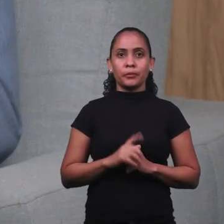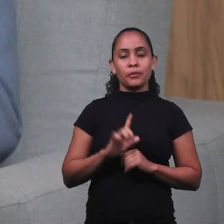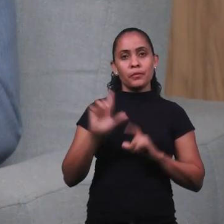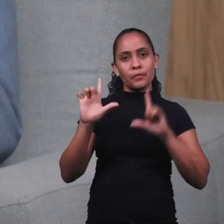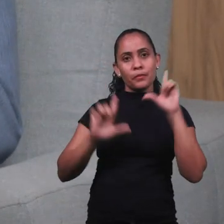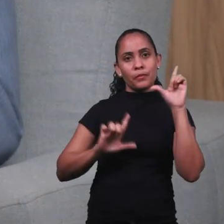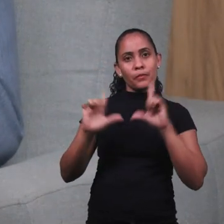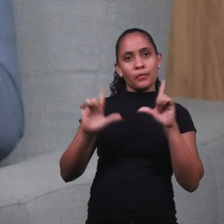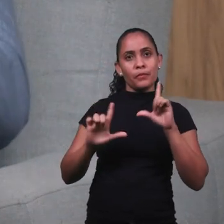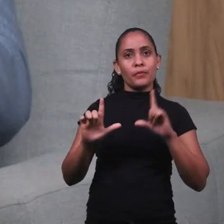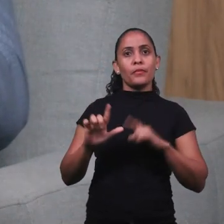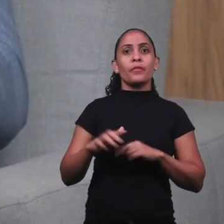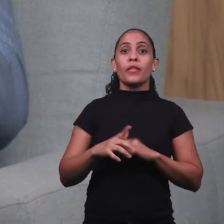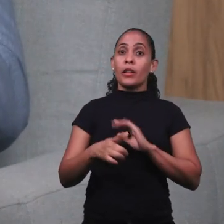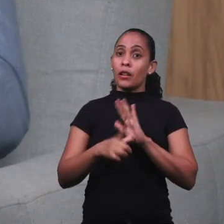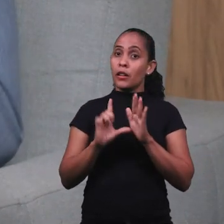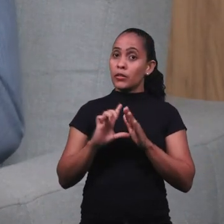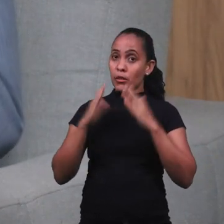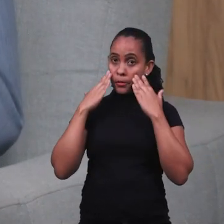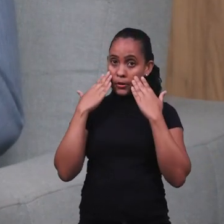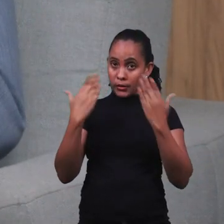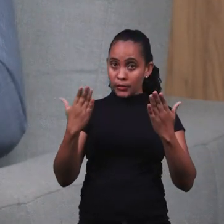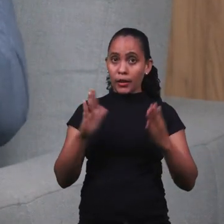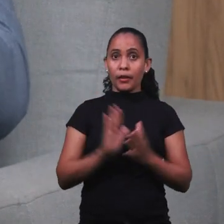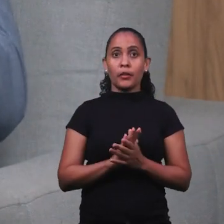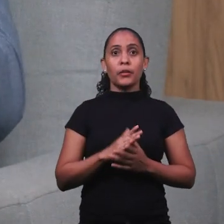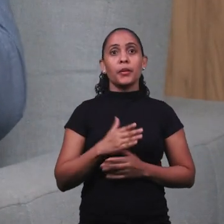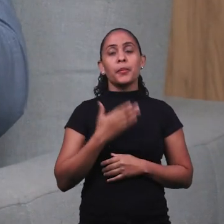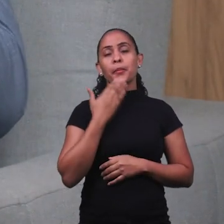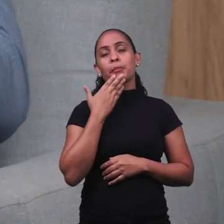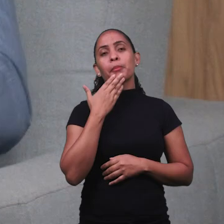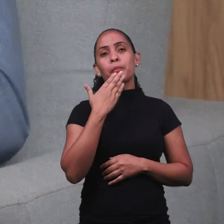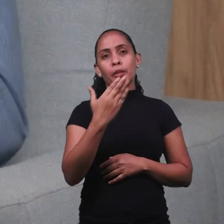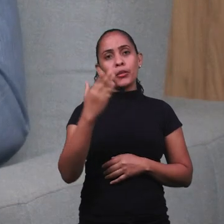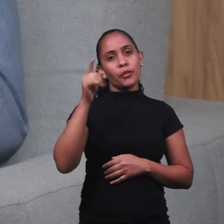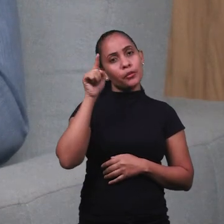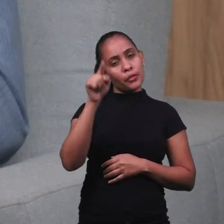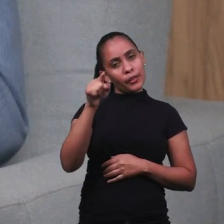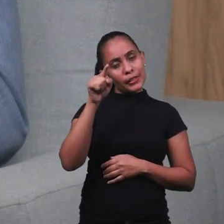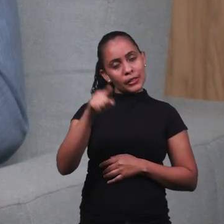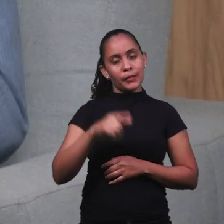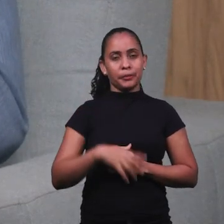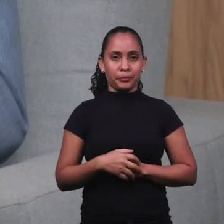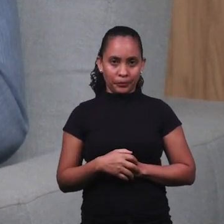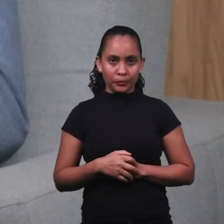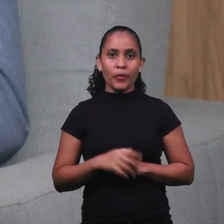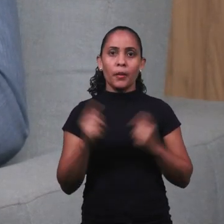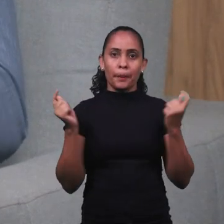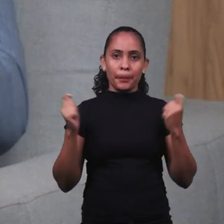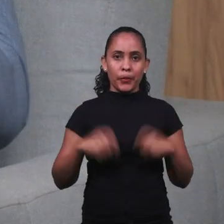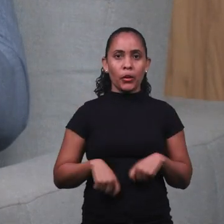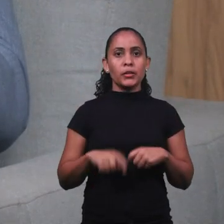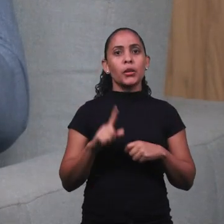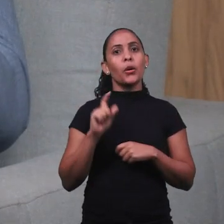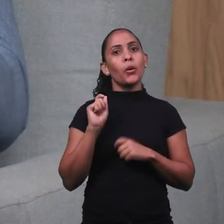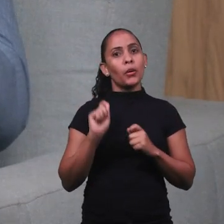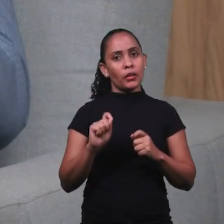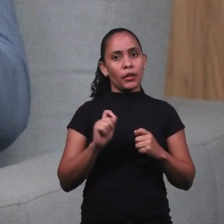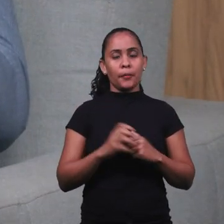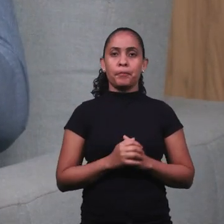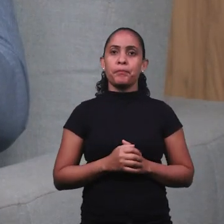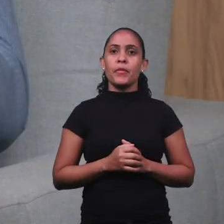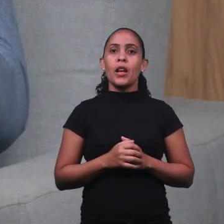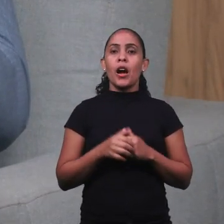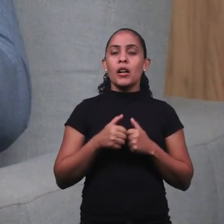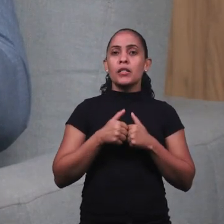episódio anterior. Antes de apresentá-los, eu quero pedir para que o senhor e a senhora possa seguir o